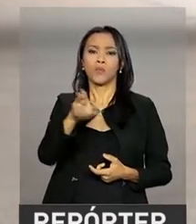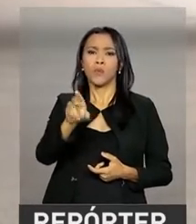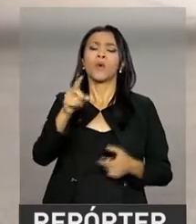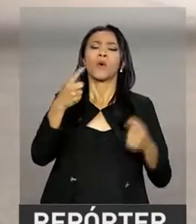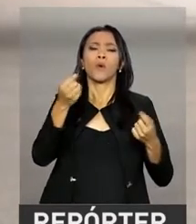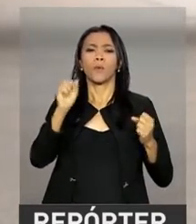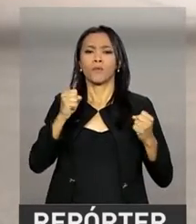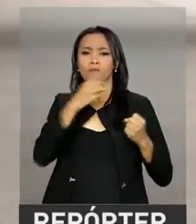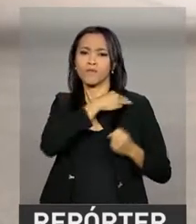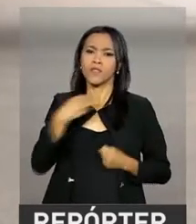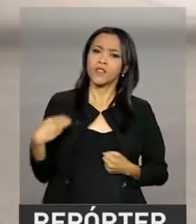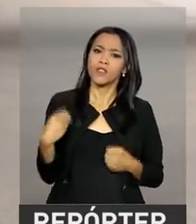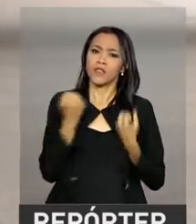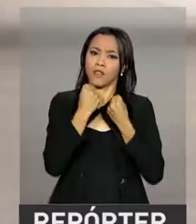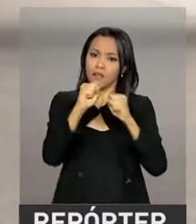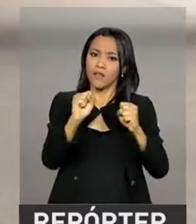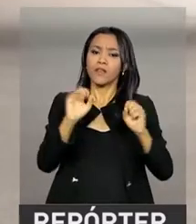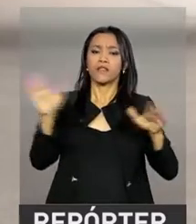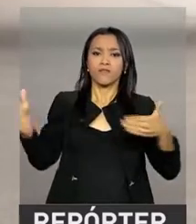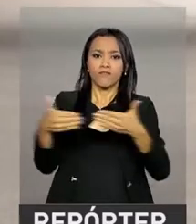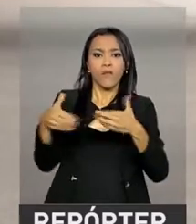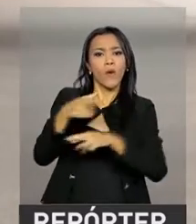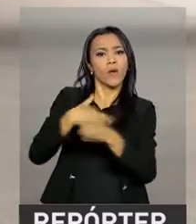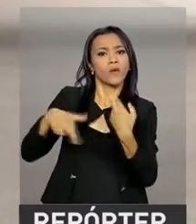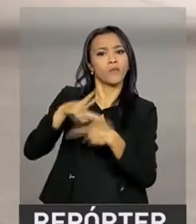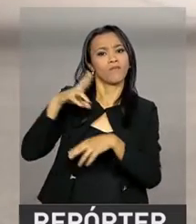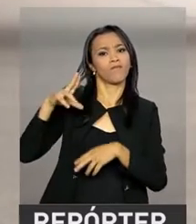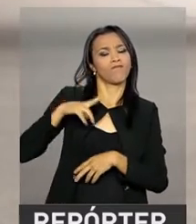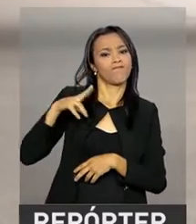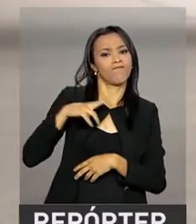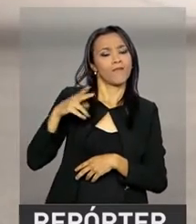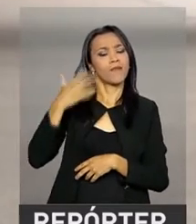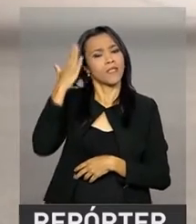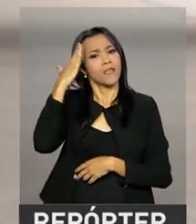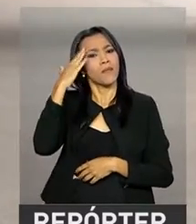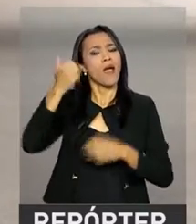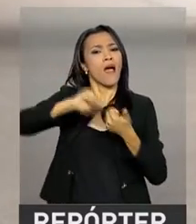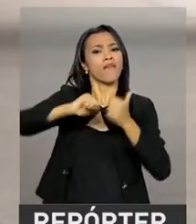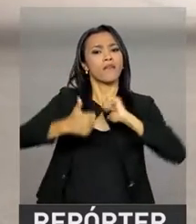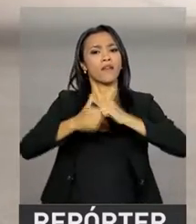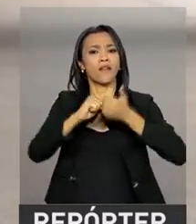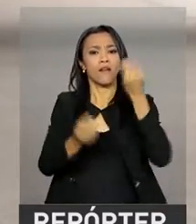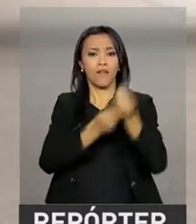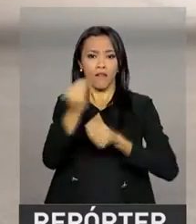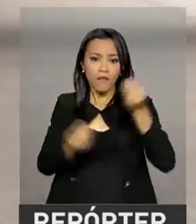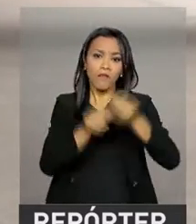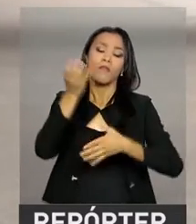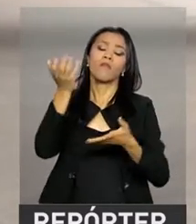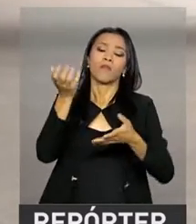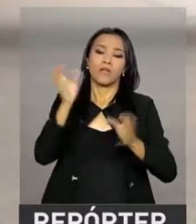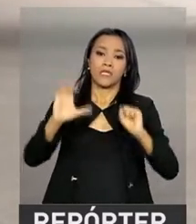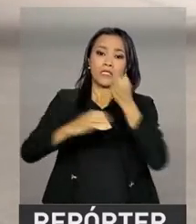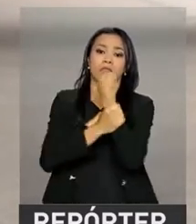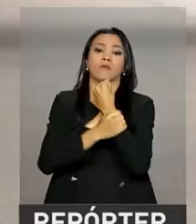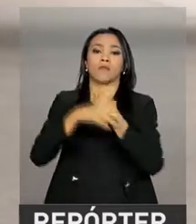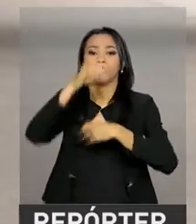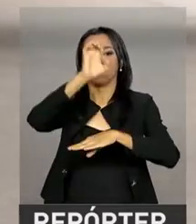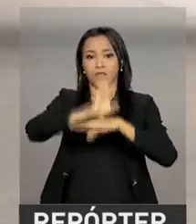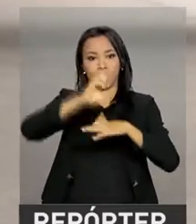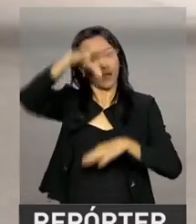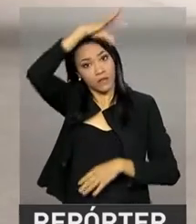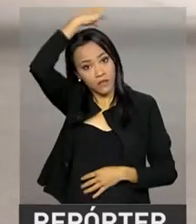para avaliar o restabelecimento da segurança pública no estado do espírito santo desde a semana passada